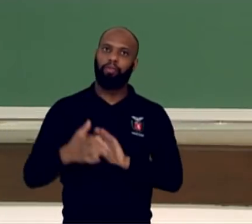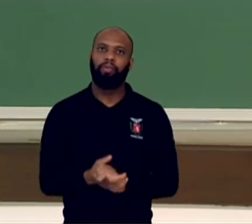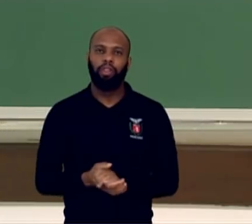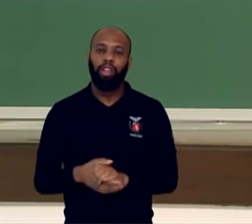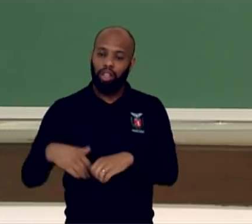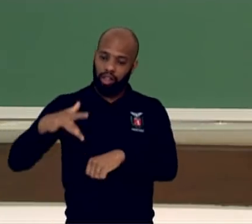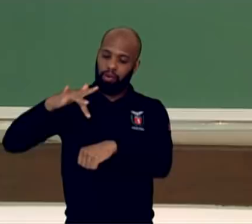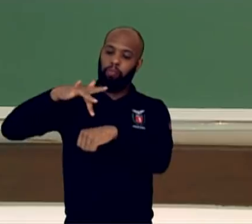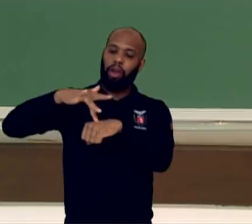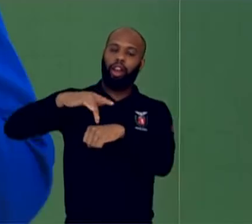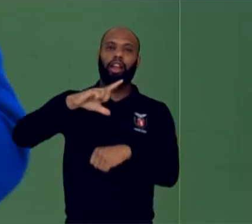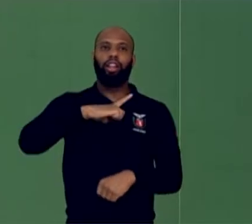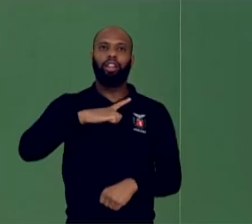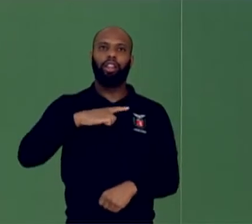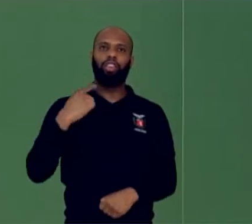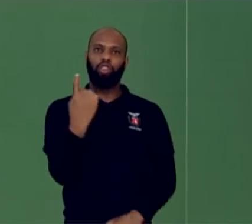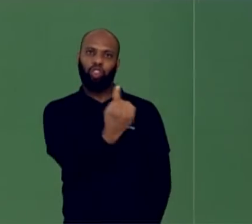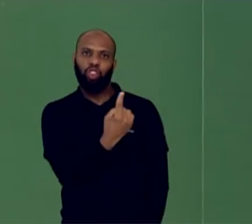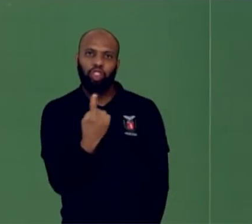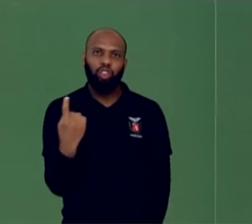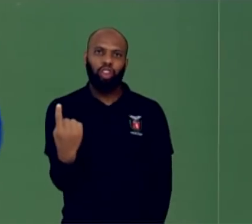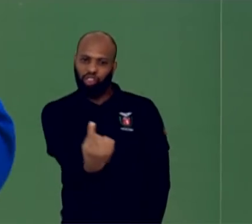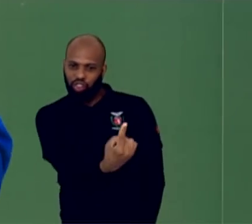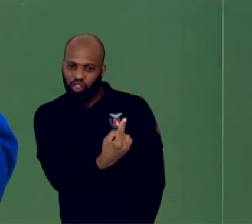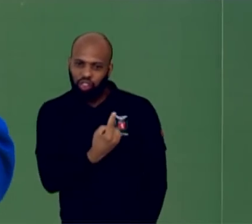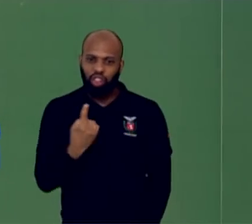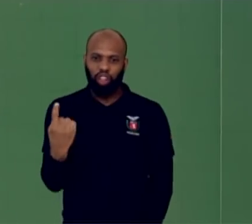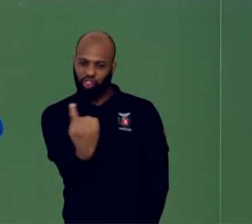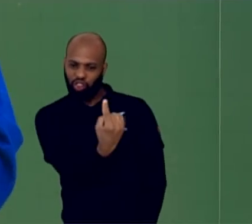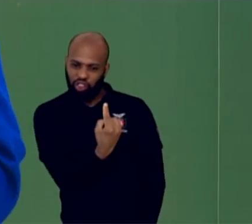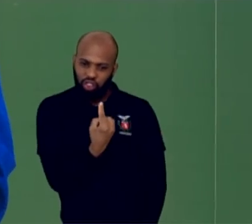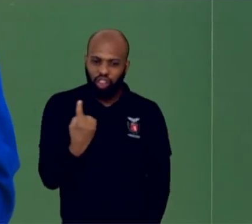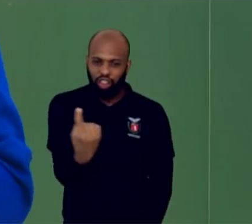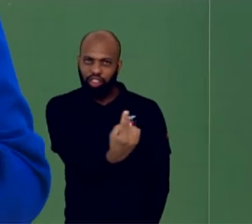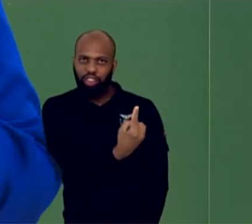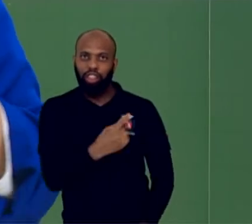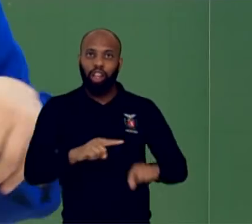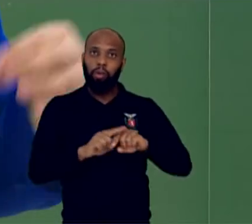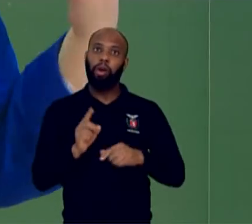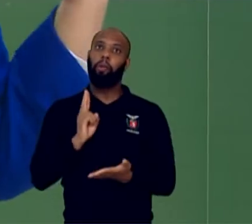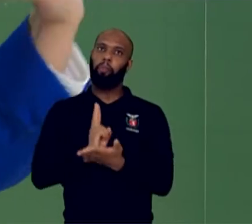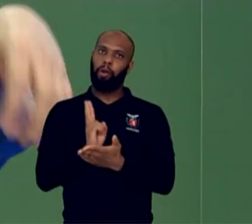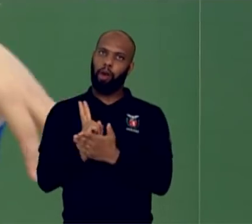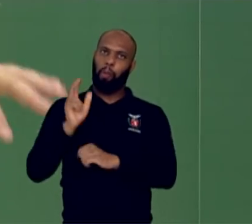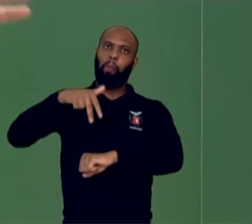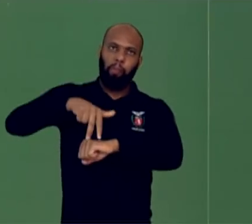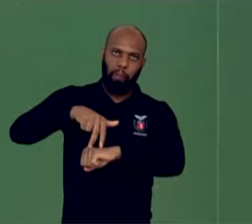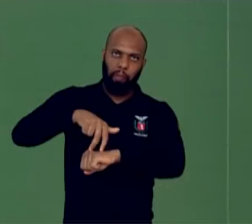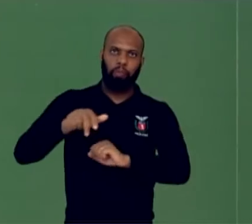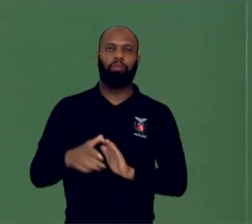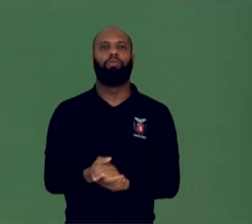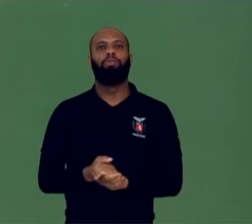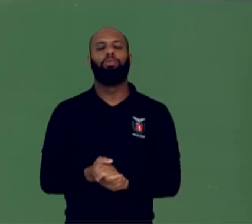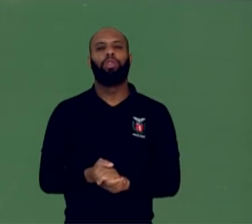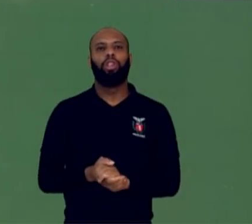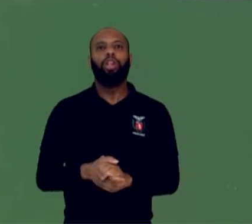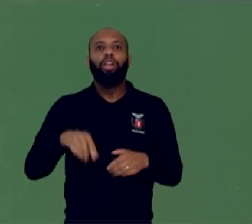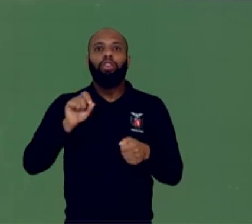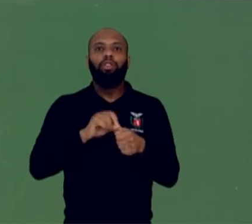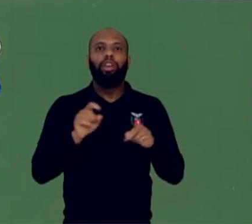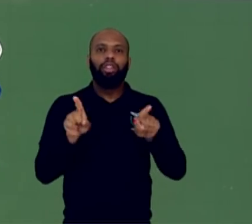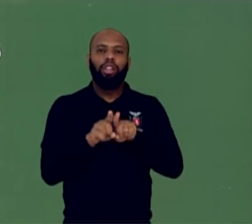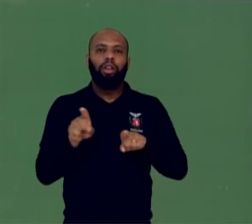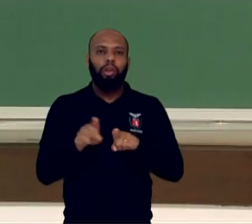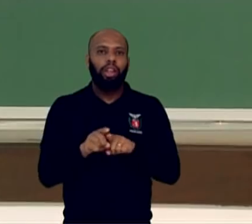O balé tem essa coisa muito do giro sobre o próprio corpo, mas sem sair do lugar. E aí aqui põe uma